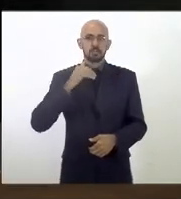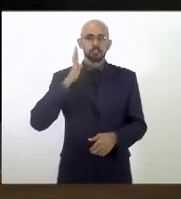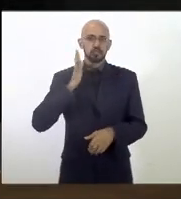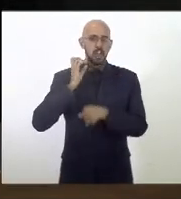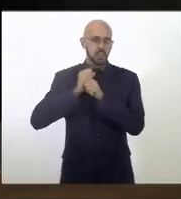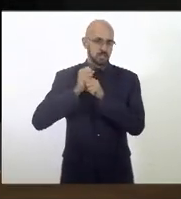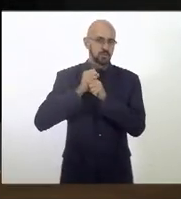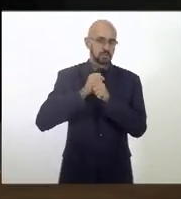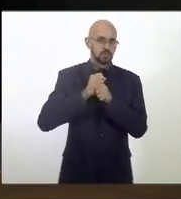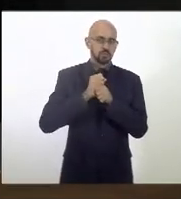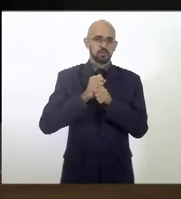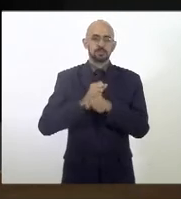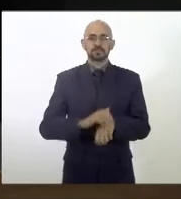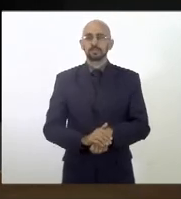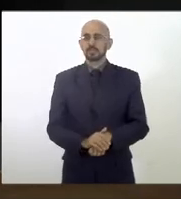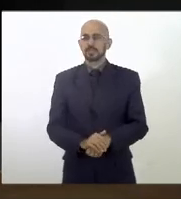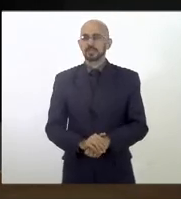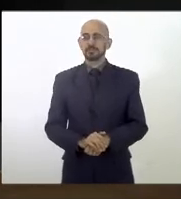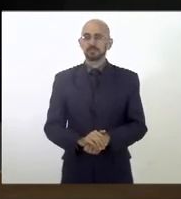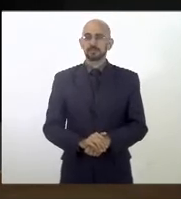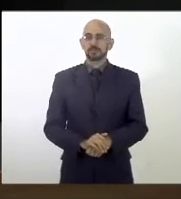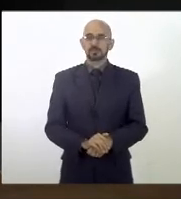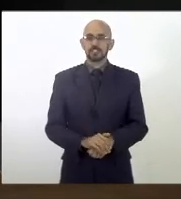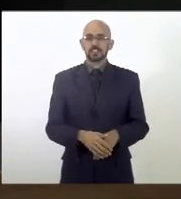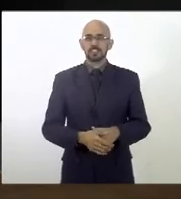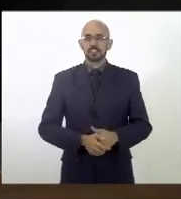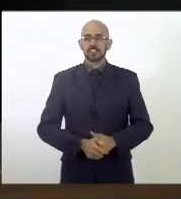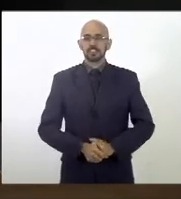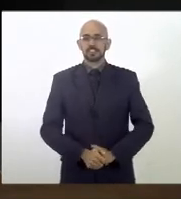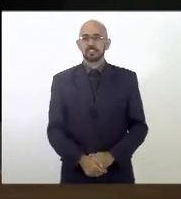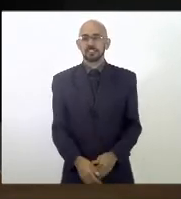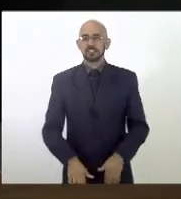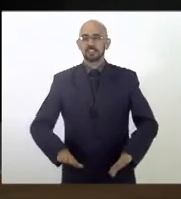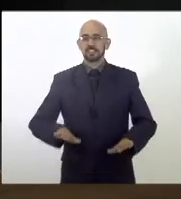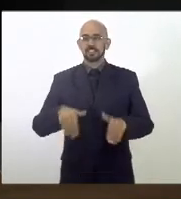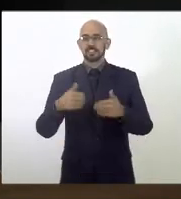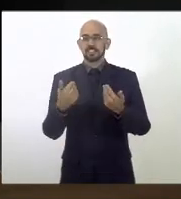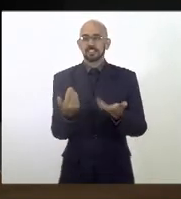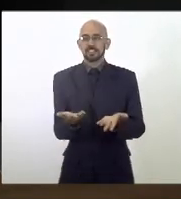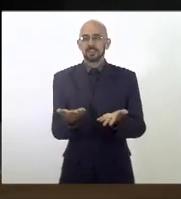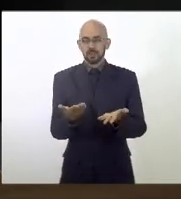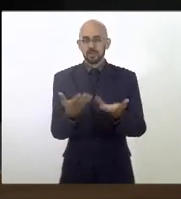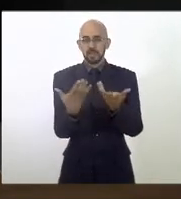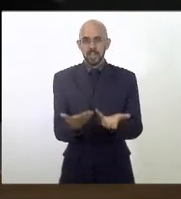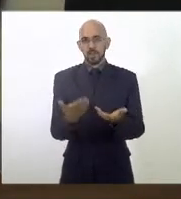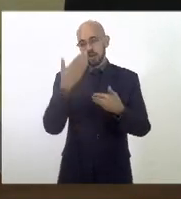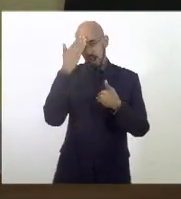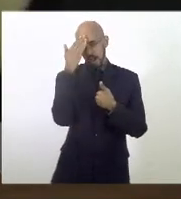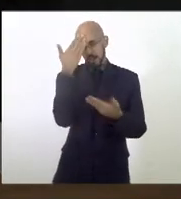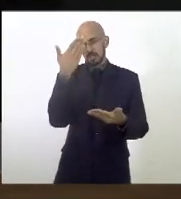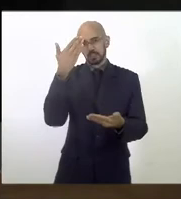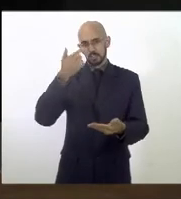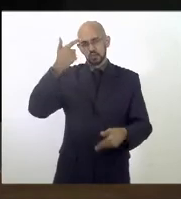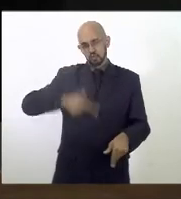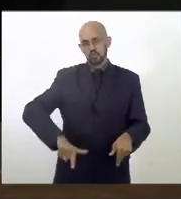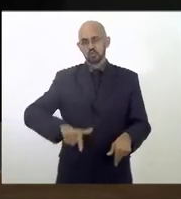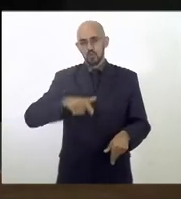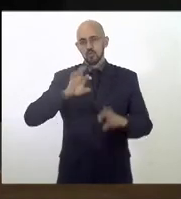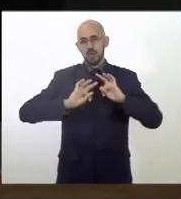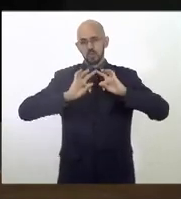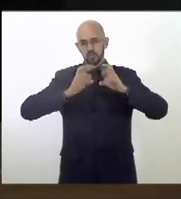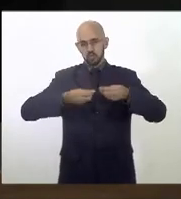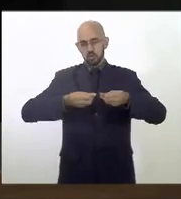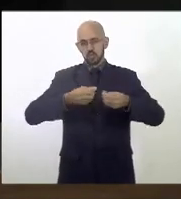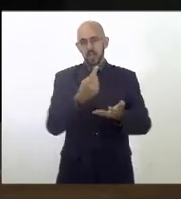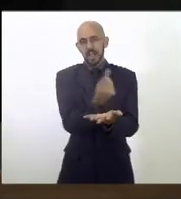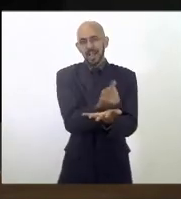anos. Então, quero aqui agradecer mais uma vez a todas e todos, agradecer a